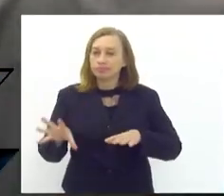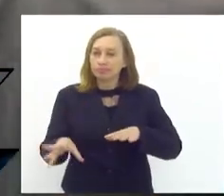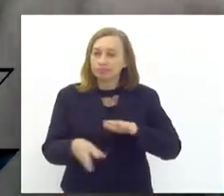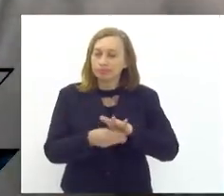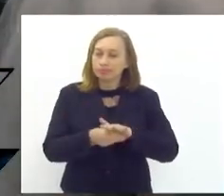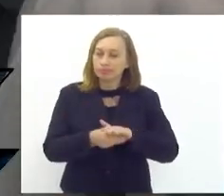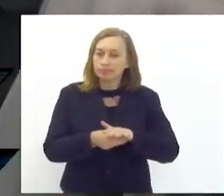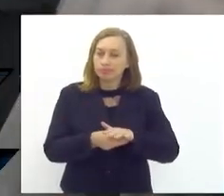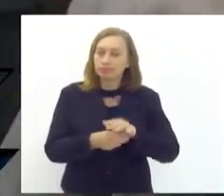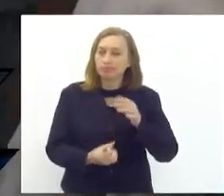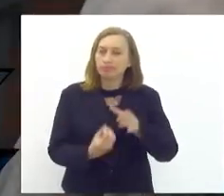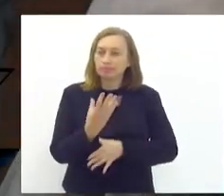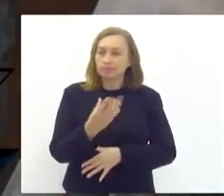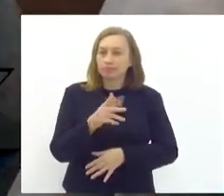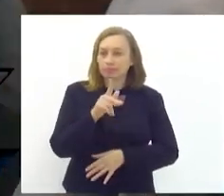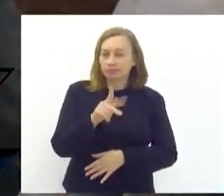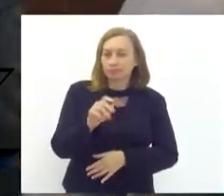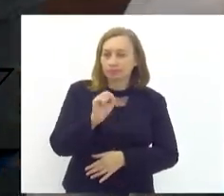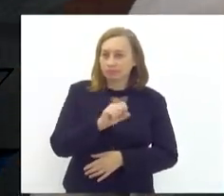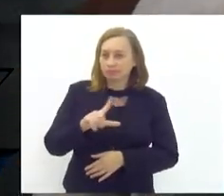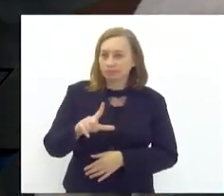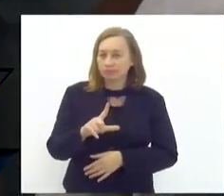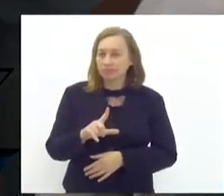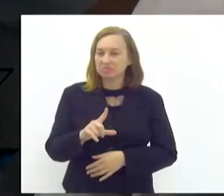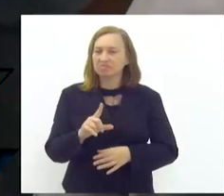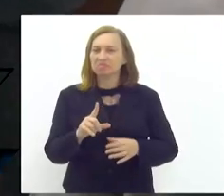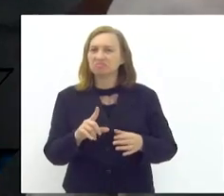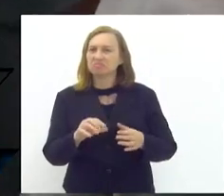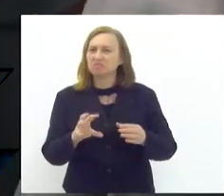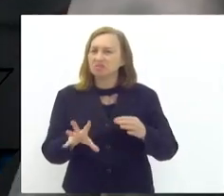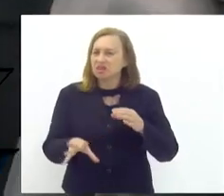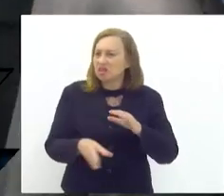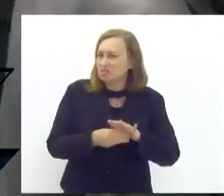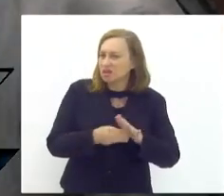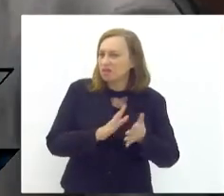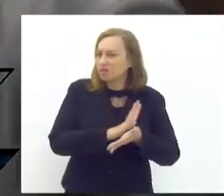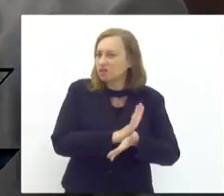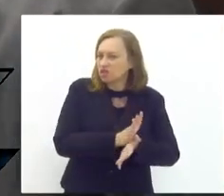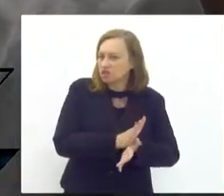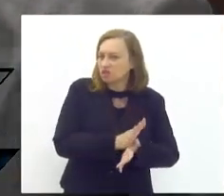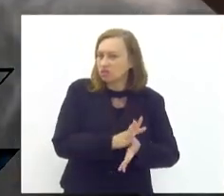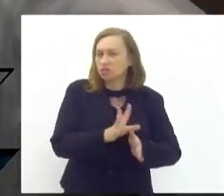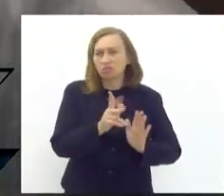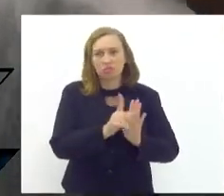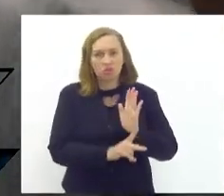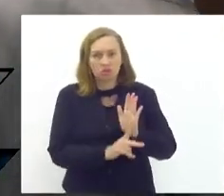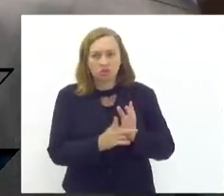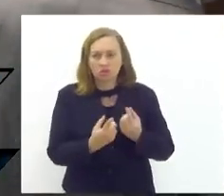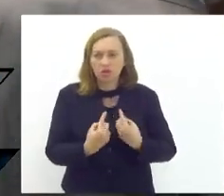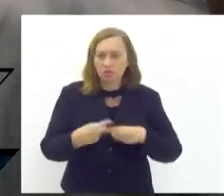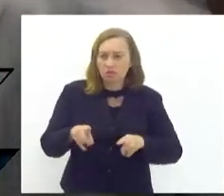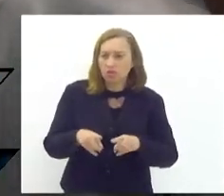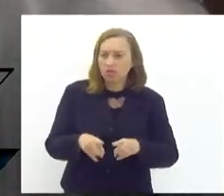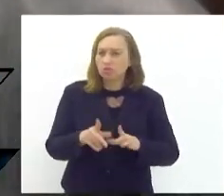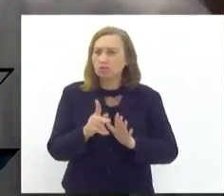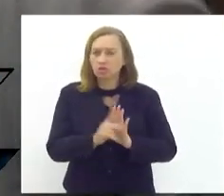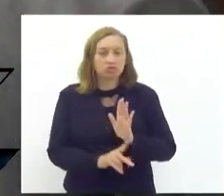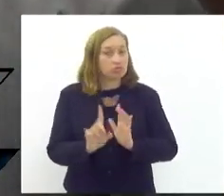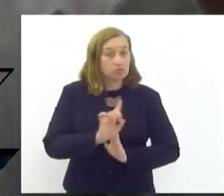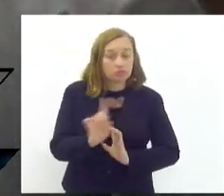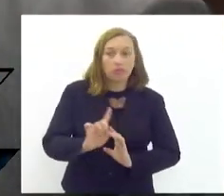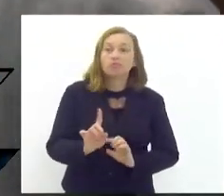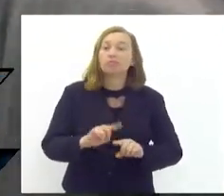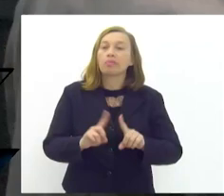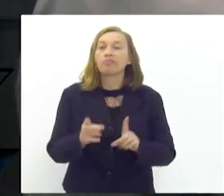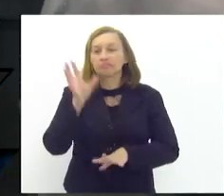aqui pelo pessoal não são emendas para destruir o projeto não são emendas para atracar a natureza do projeto mas